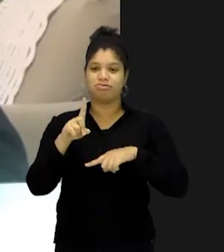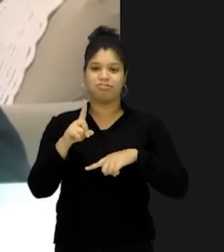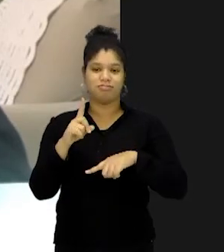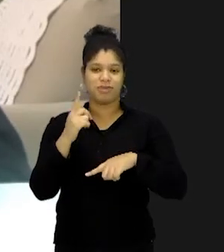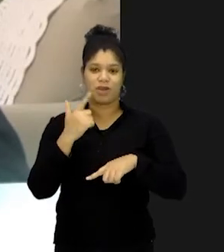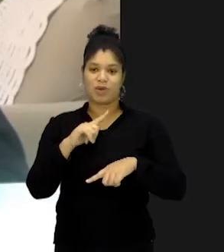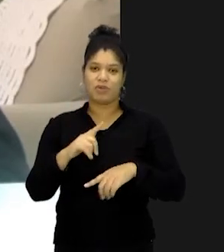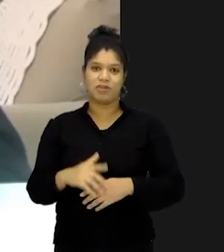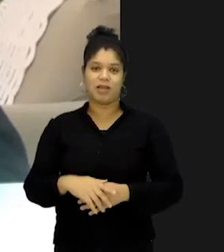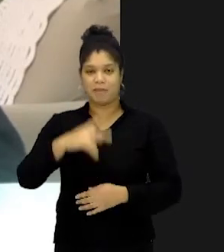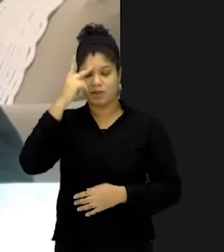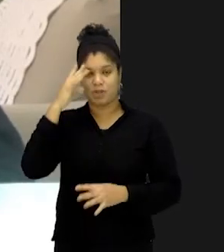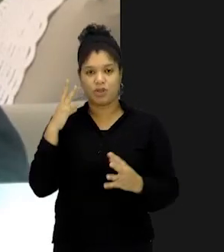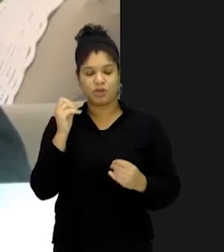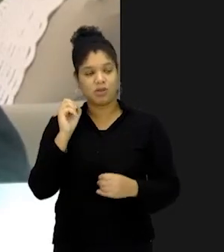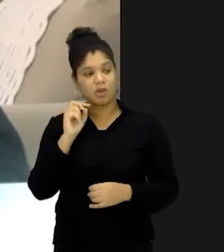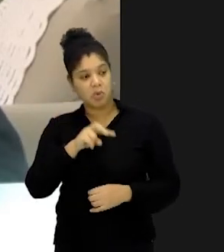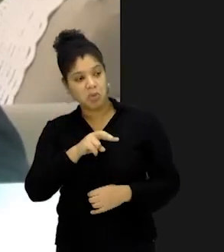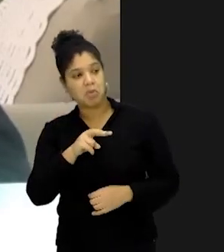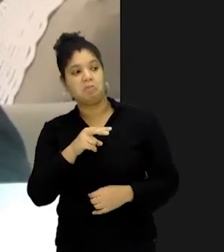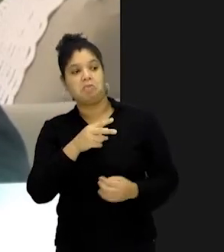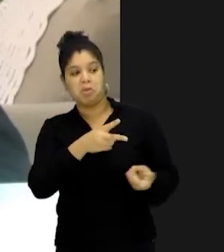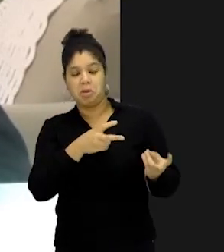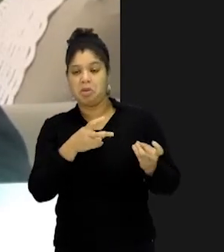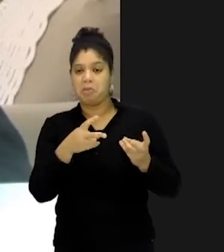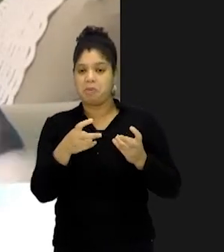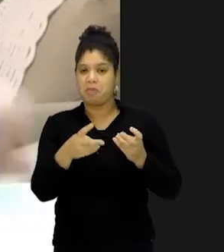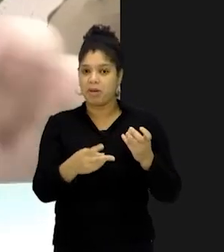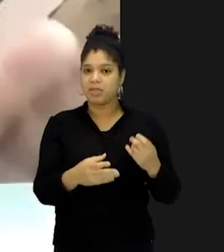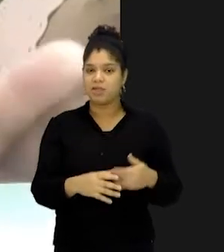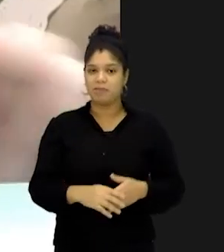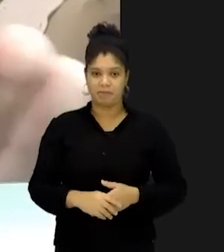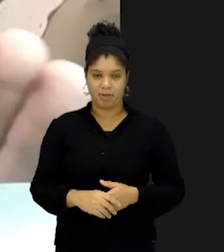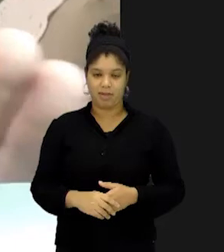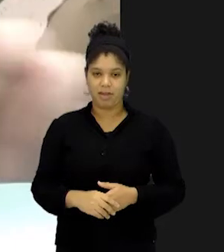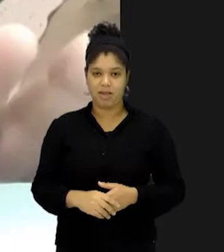Ser reconhecido o trabalho, não